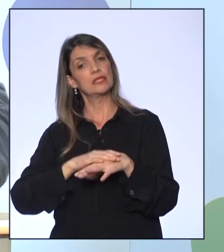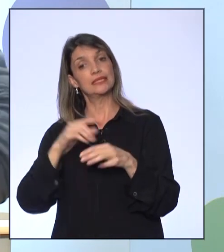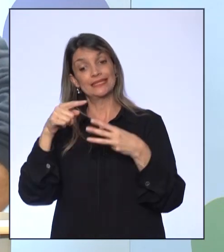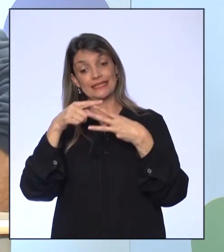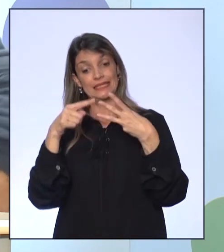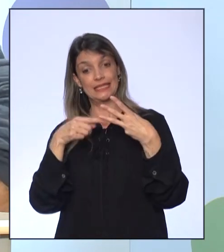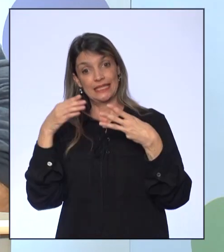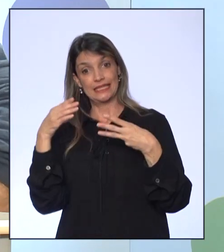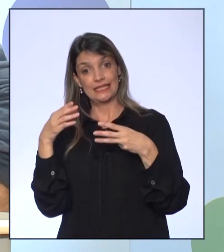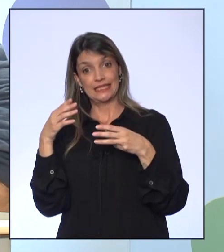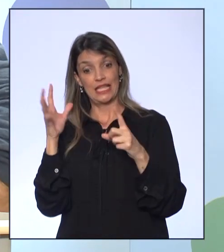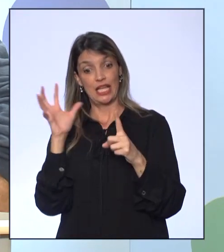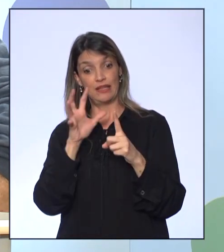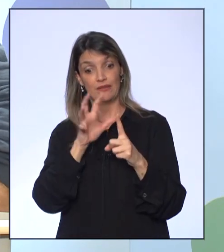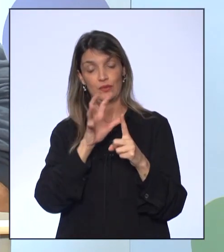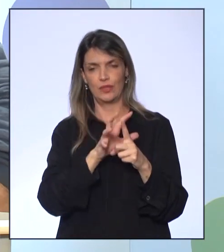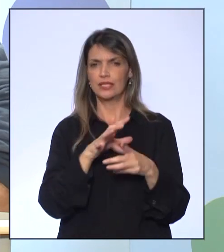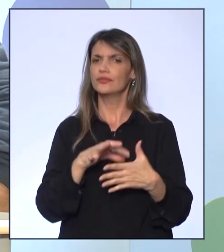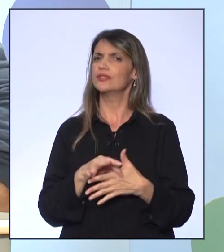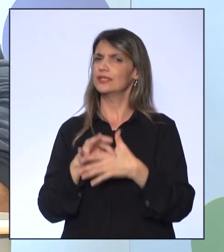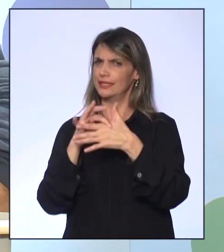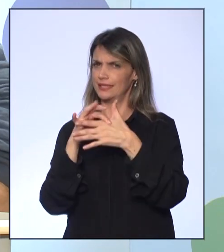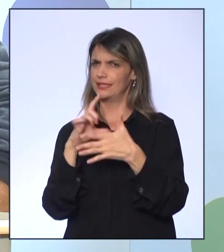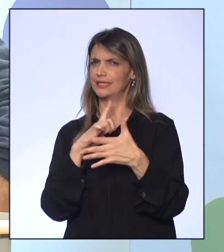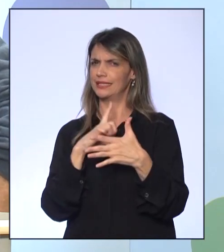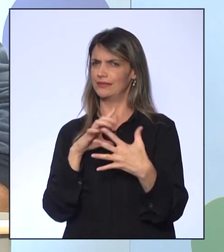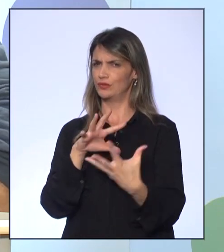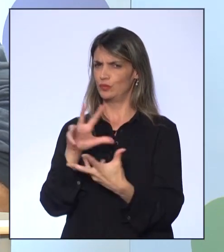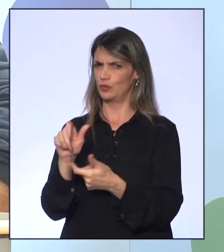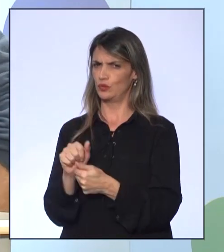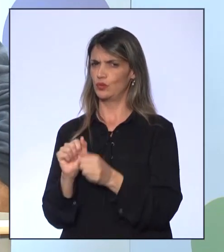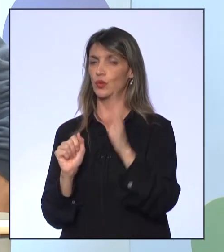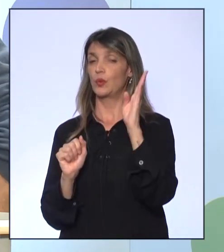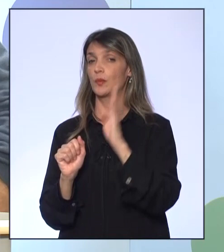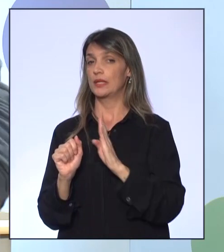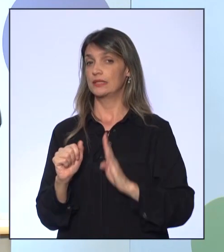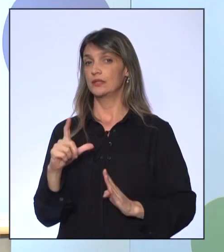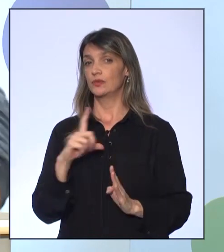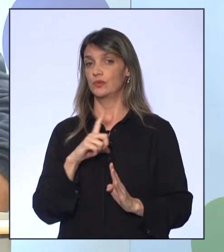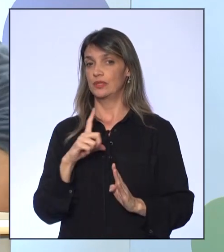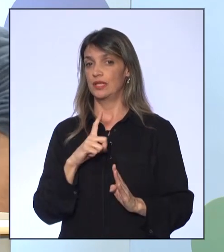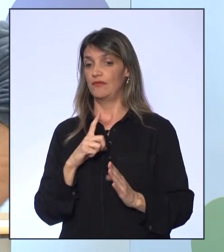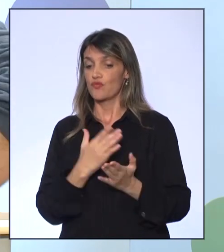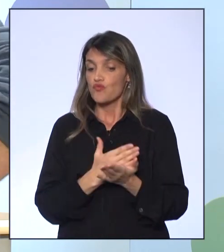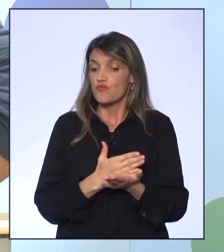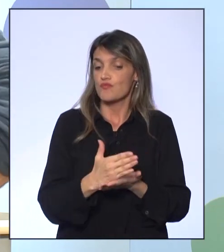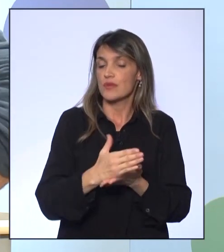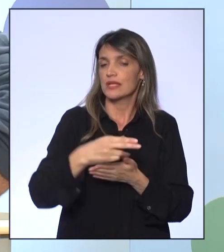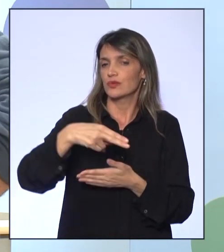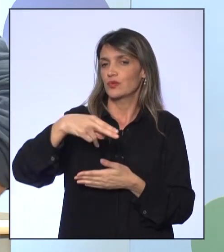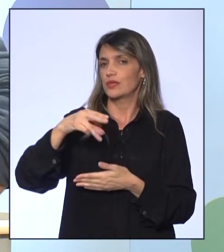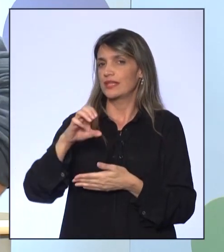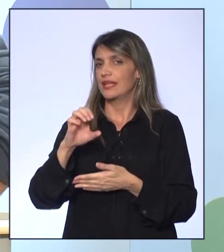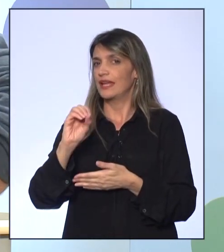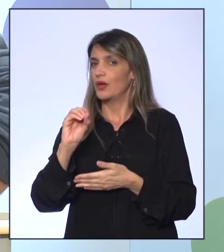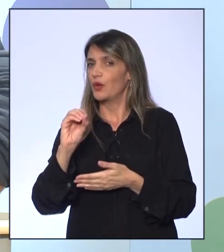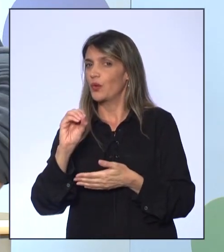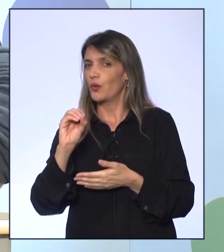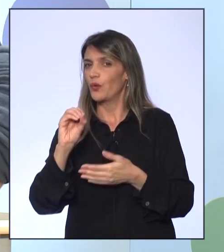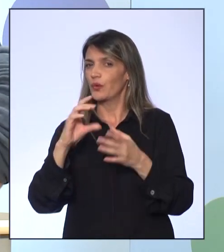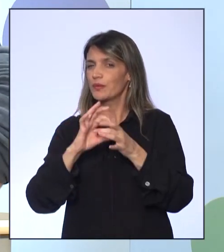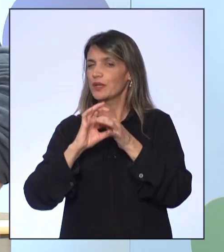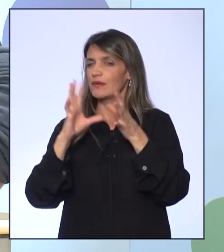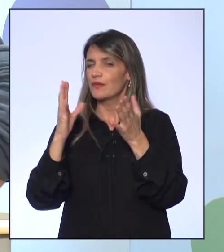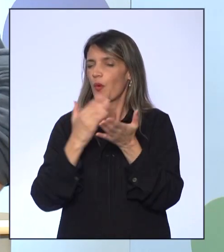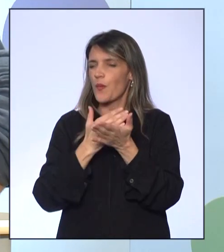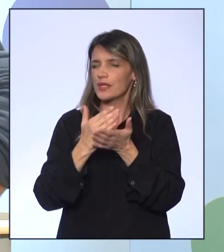influentes líderes aí que nós tivemos no mundo aí, tá? No Brasil, nós tivemos aí a introdução do neoliberalismo a partir de meados da década de 90.